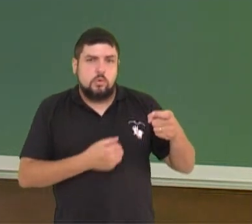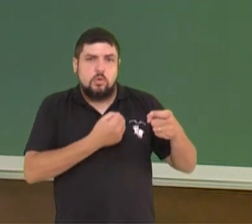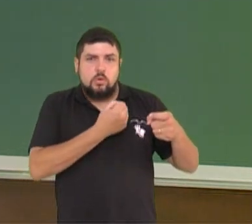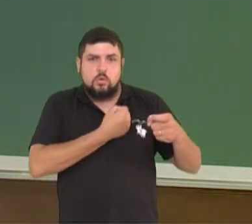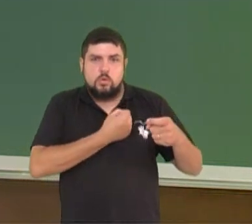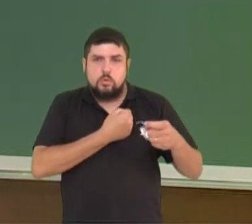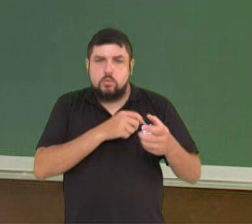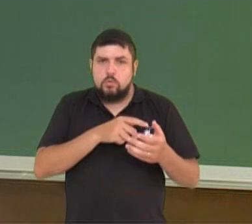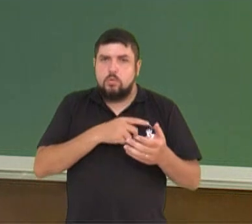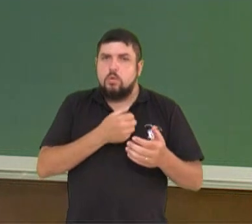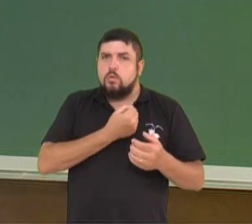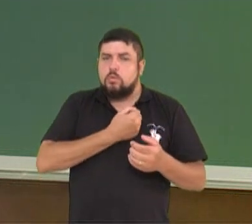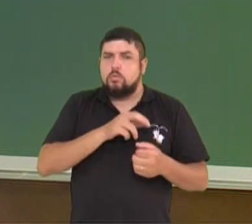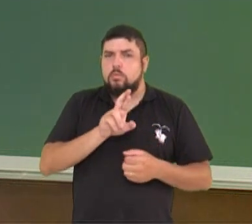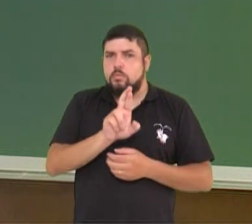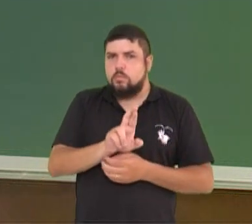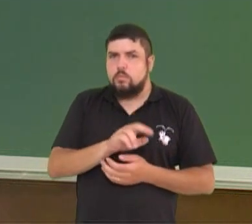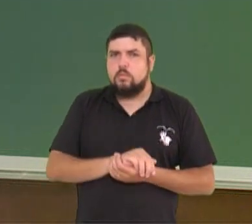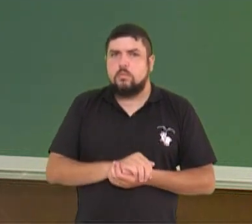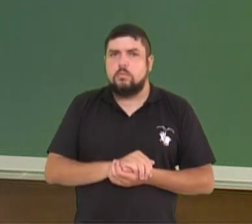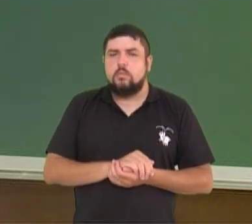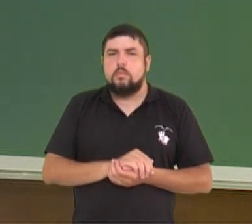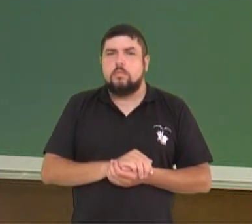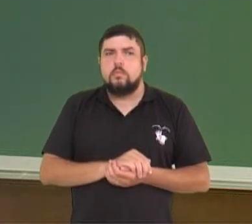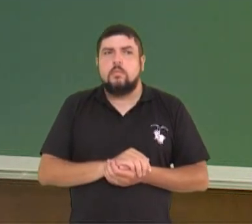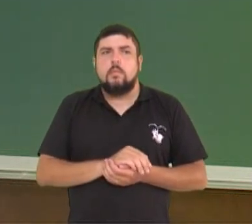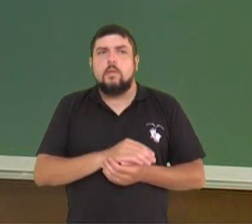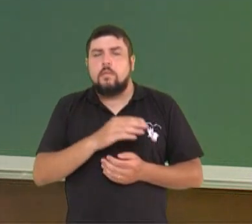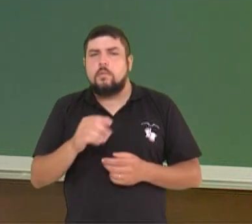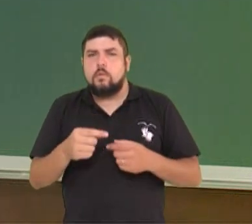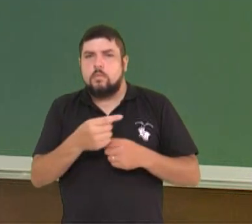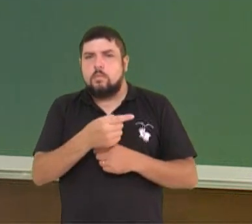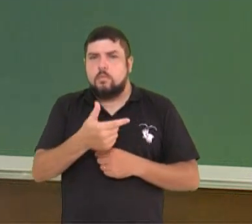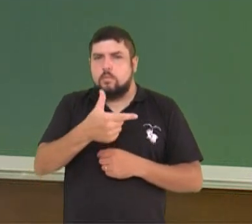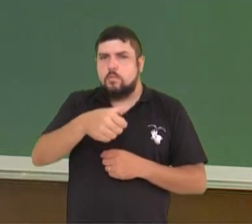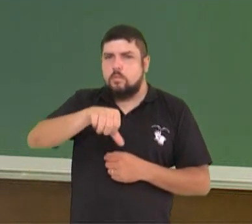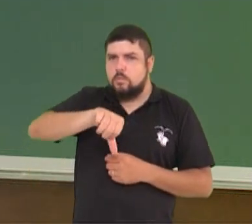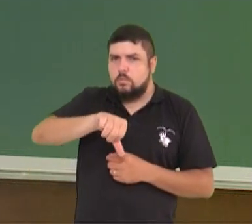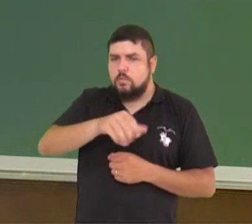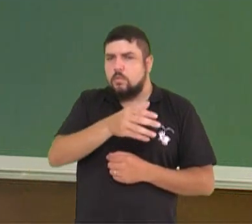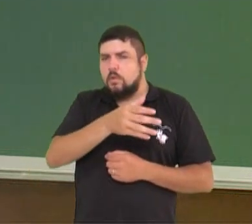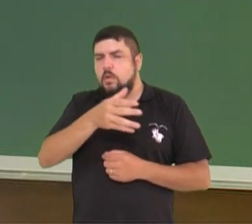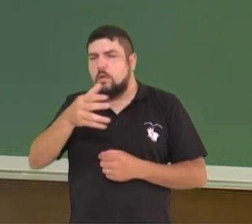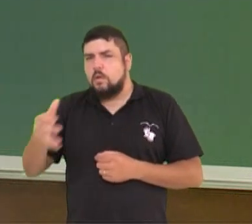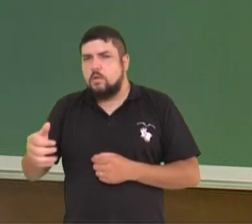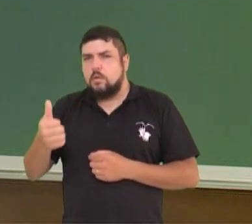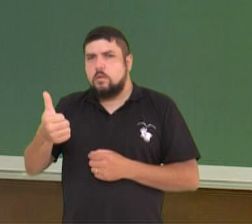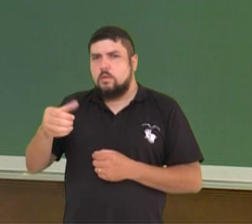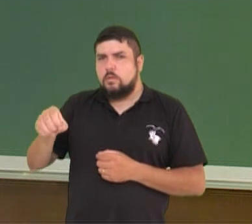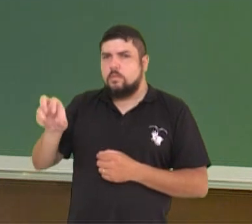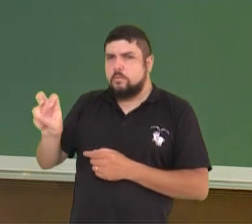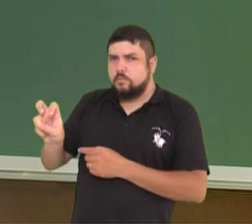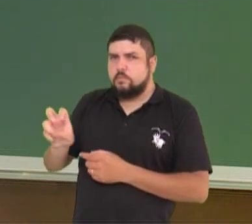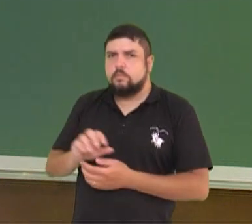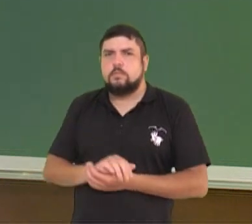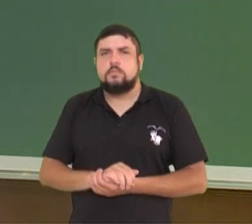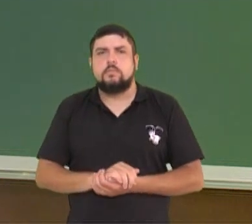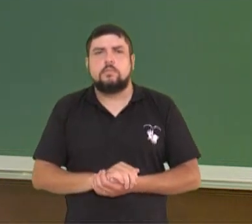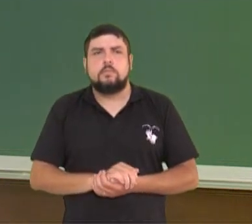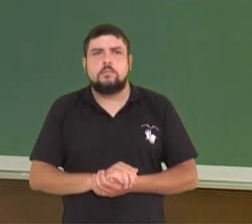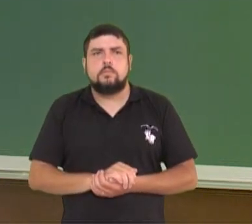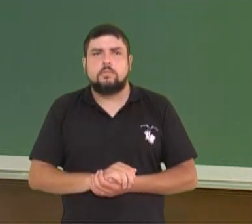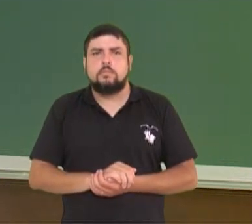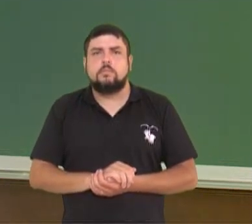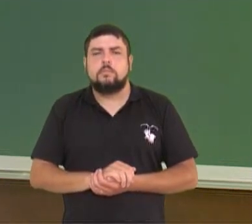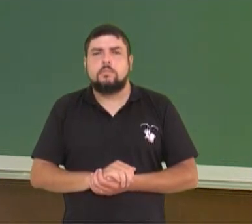X é um número real que vai desde menos 29 até 105. Fechado no 29 e fechado no 105, ou seja,